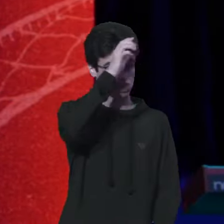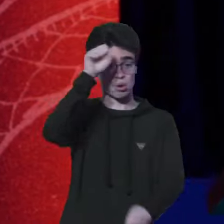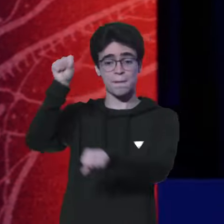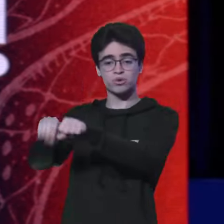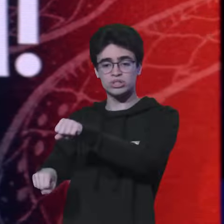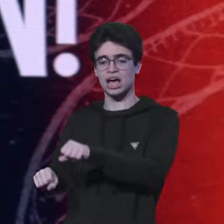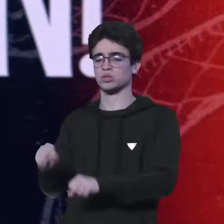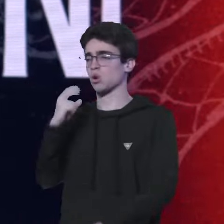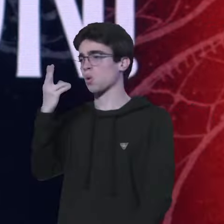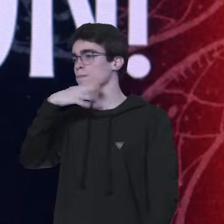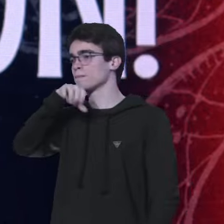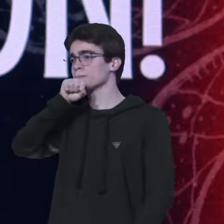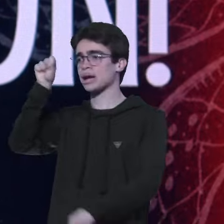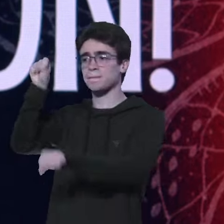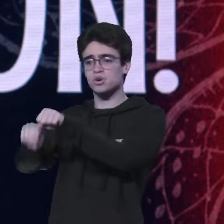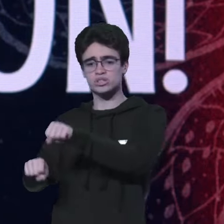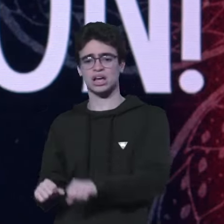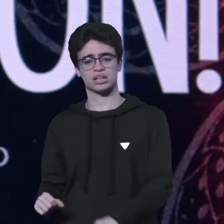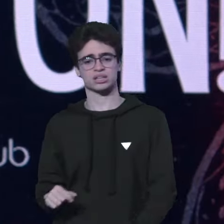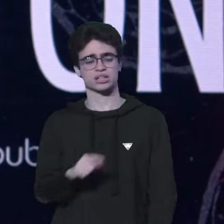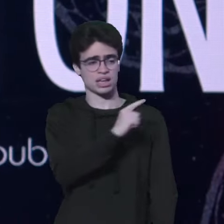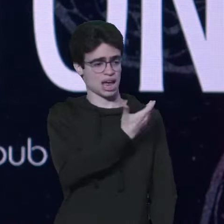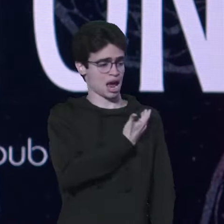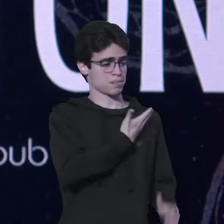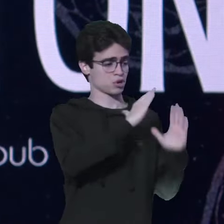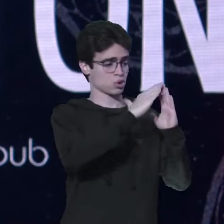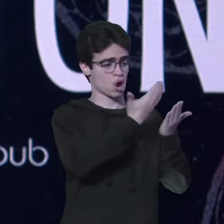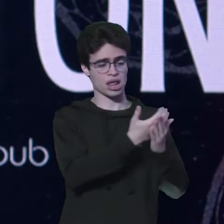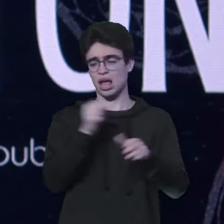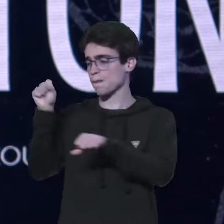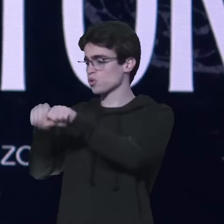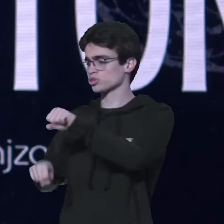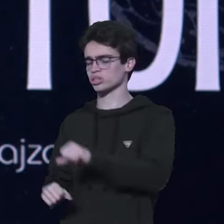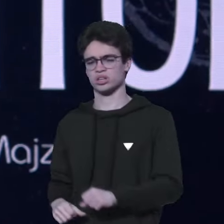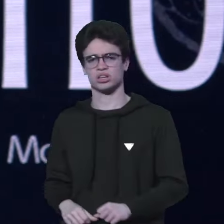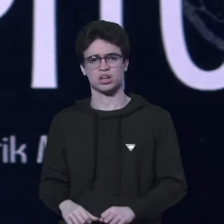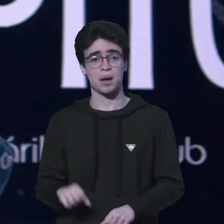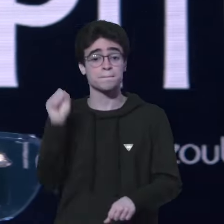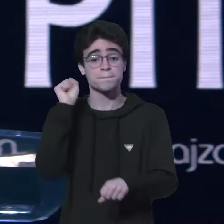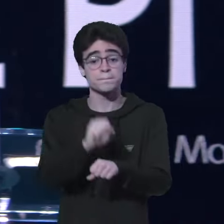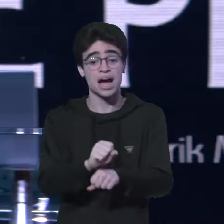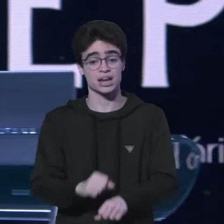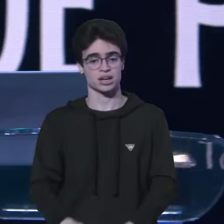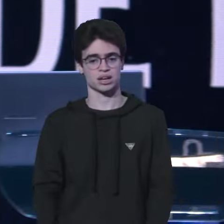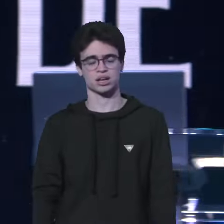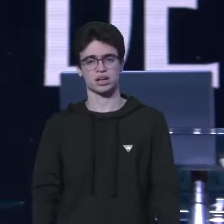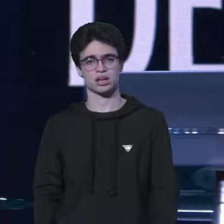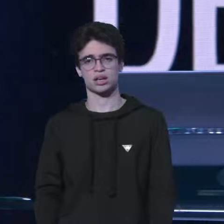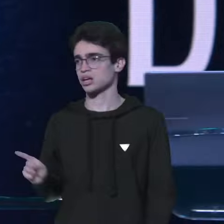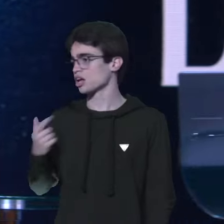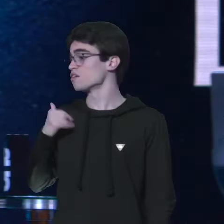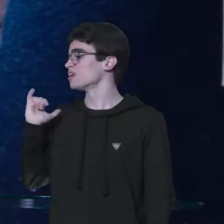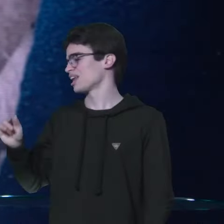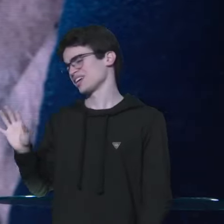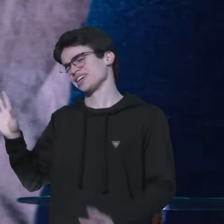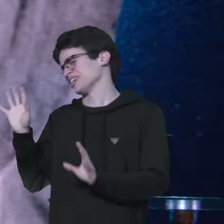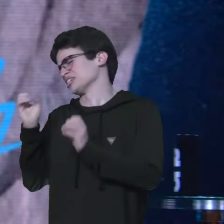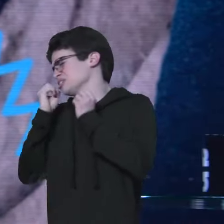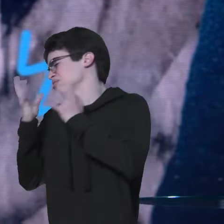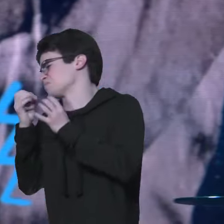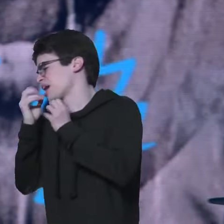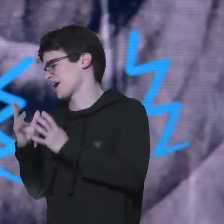pai, pelo amigo do colégio. Chega. Eu não vou dizer para esse cara, não, está tudo bem.